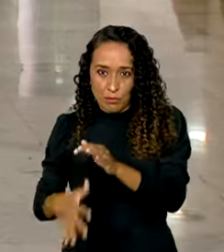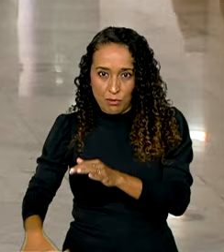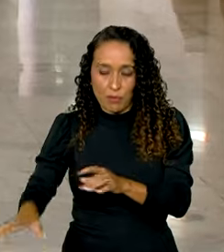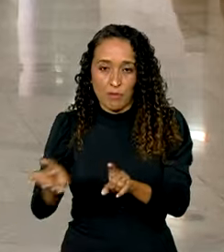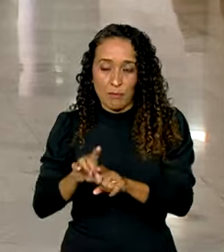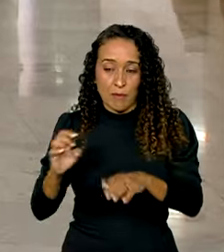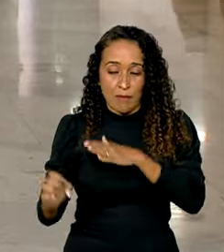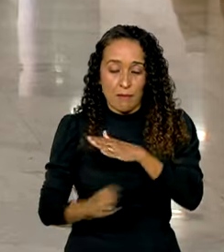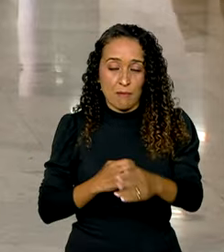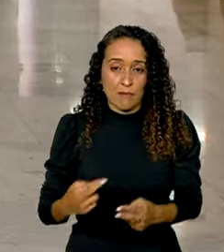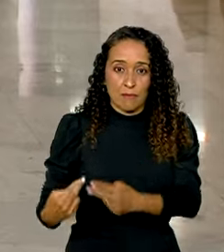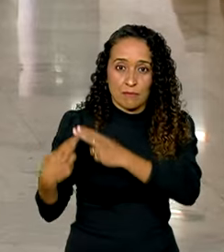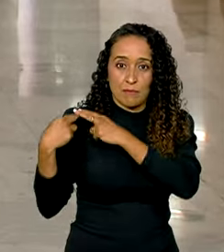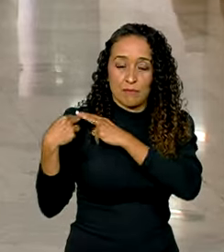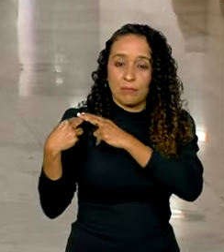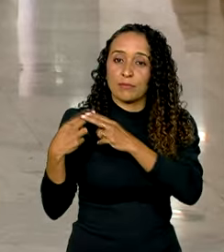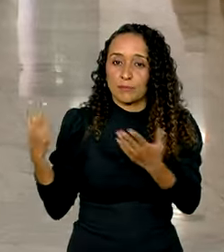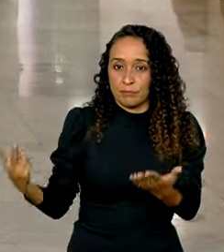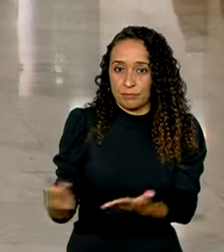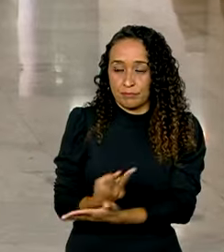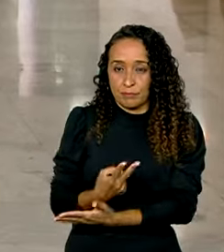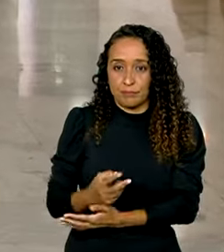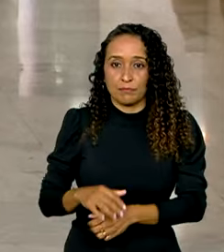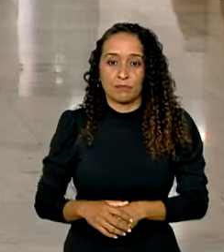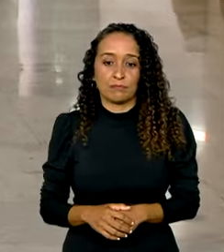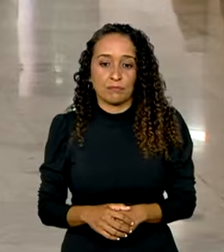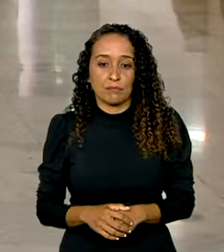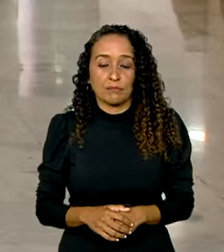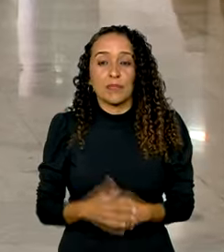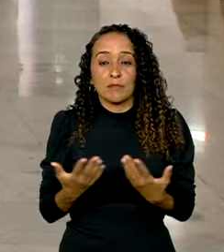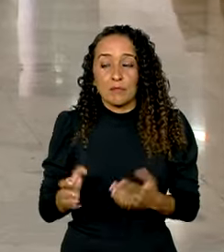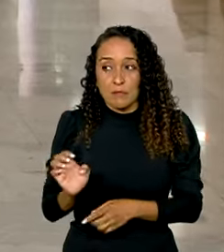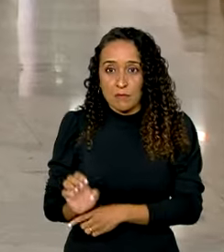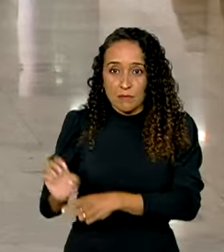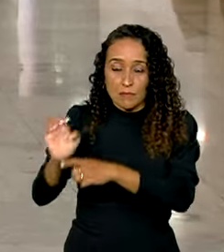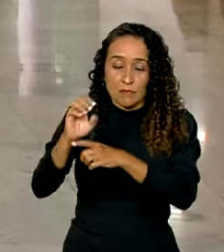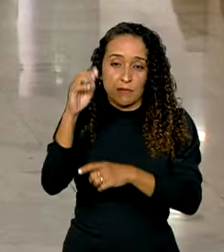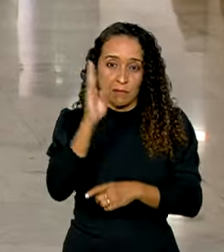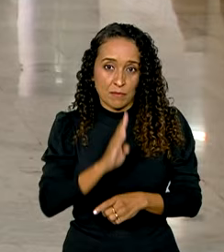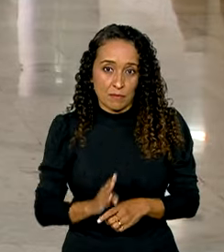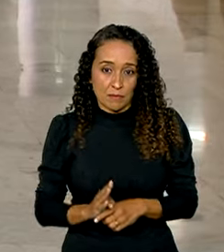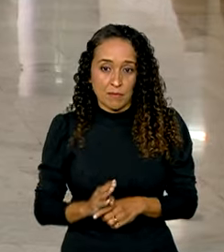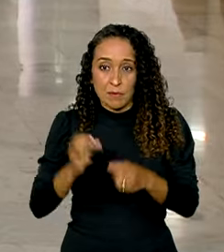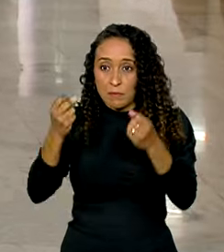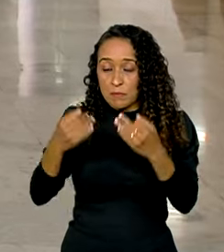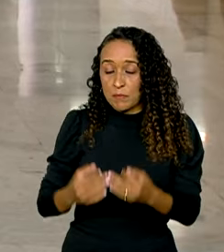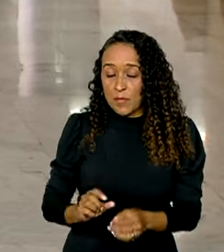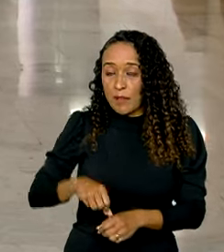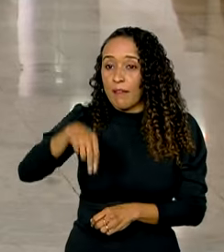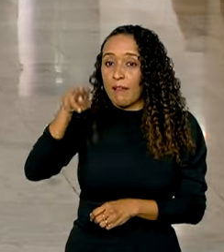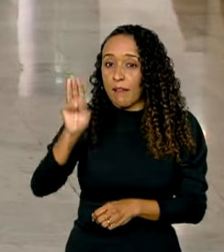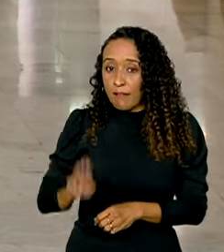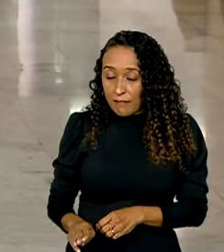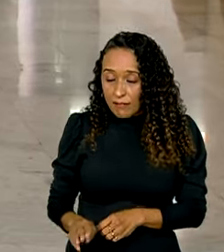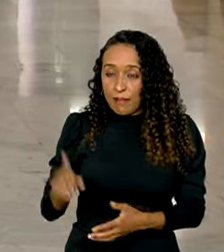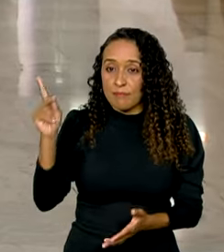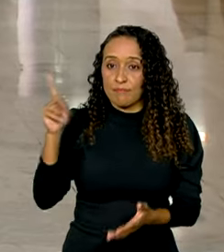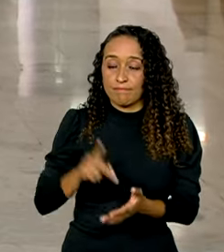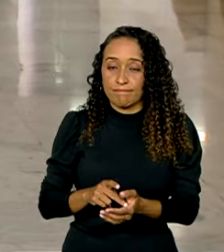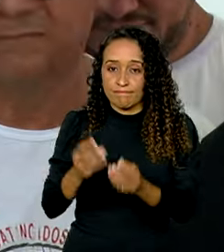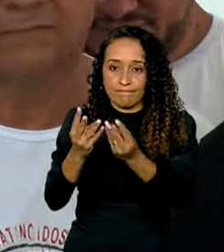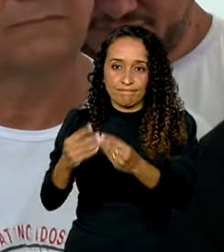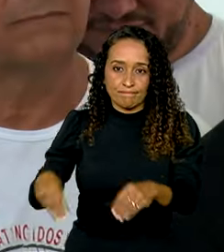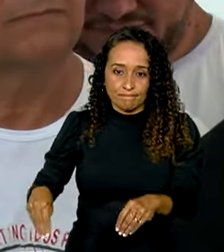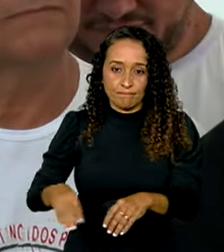empresas responsáveis pelo acidente, na medida em que o Estado brasileiro define quem são os verdadeiros